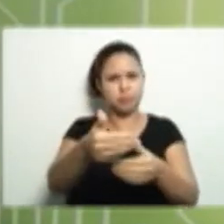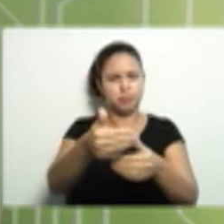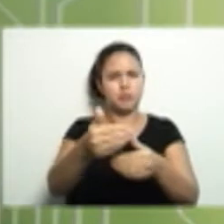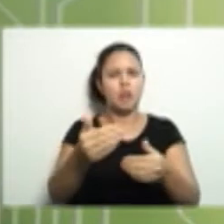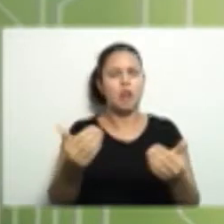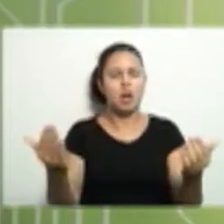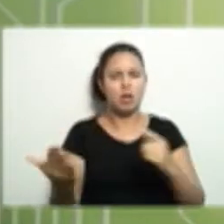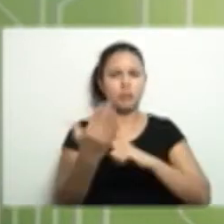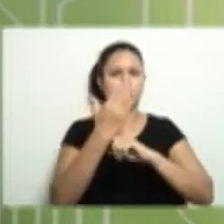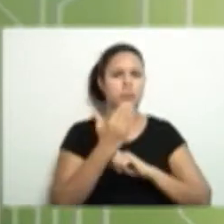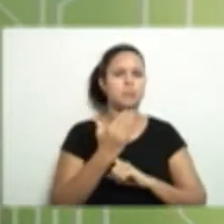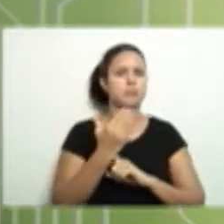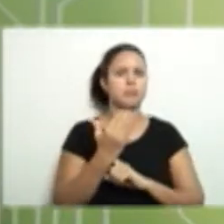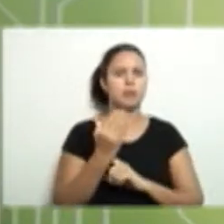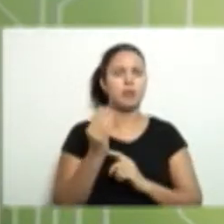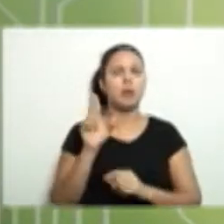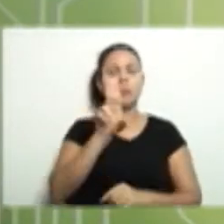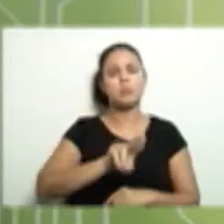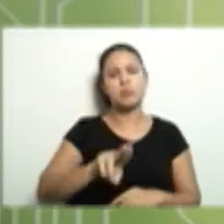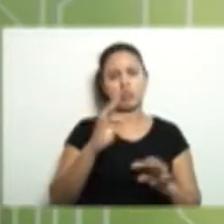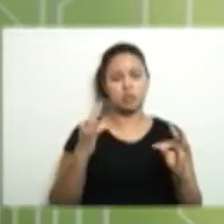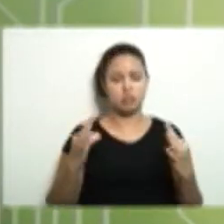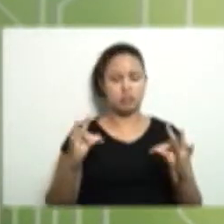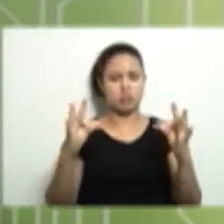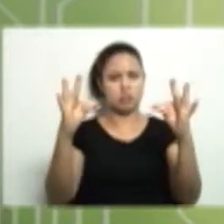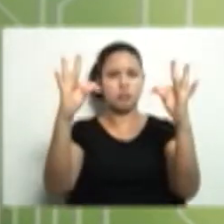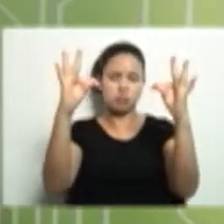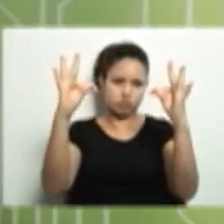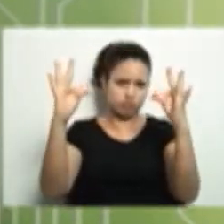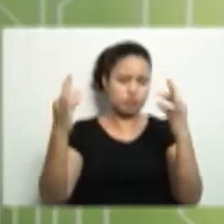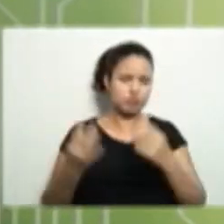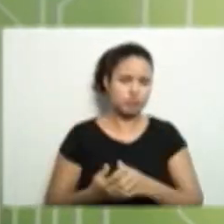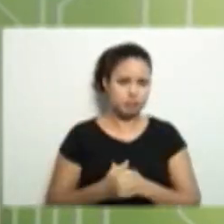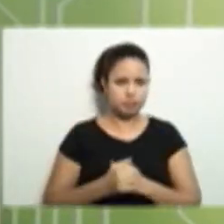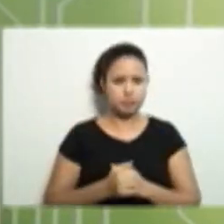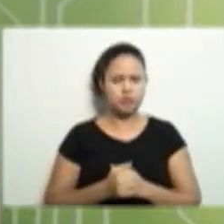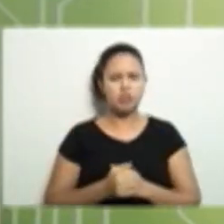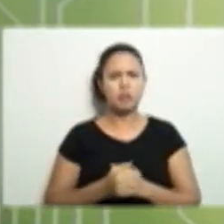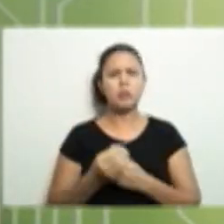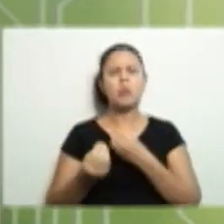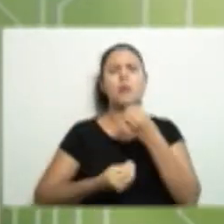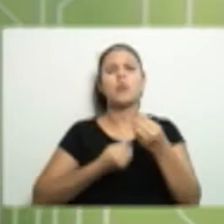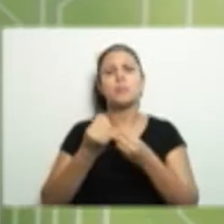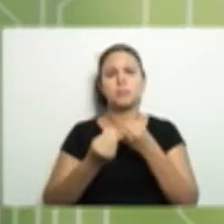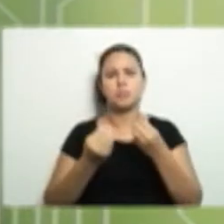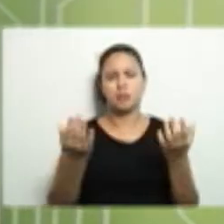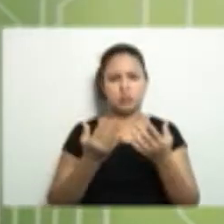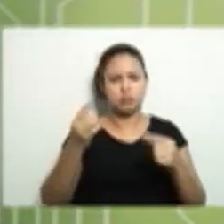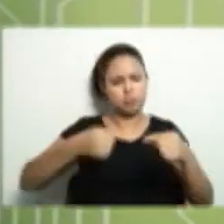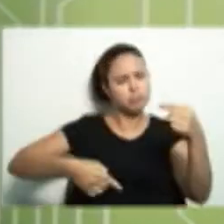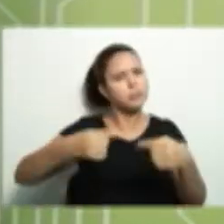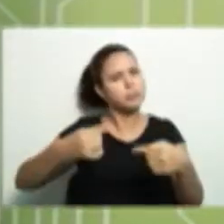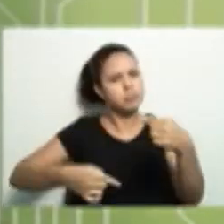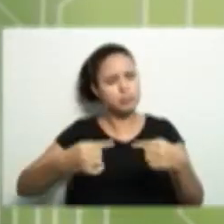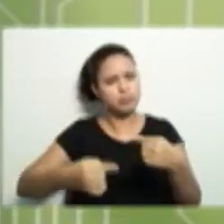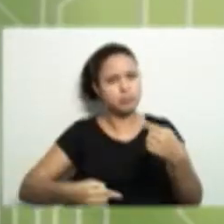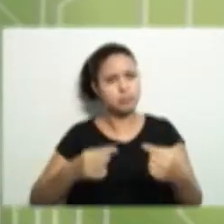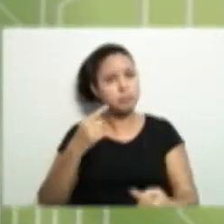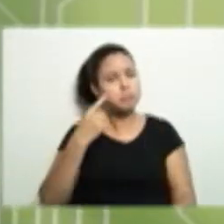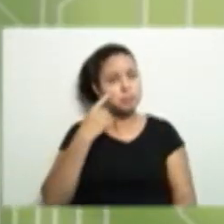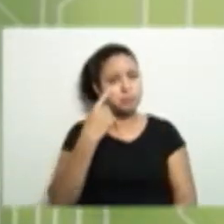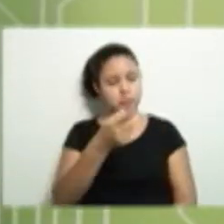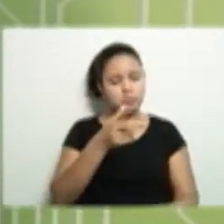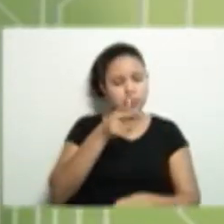modernização. Agora, essa modernização pode ser discutida de como ela vai se apresentar. Nós vimos no vídeo o exemplo dos